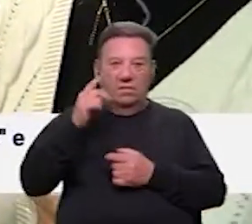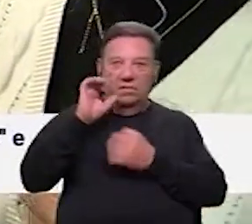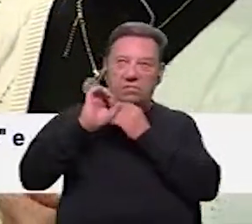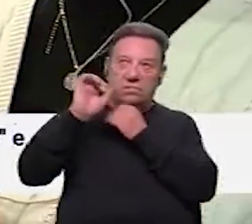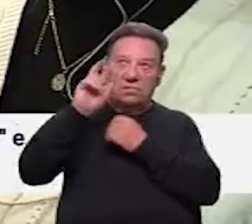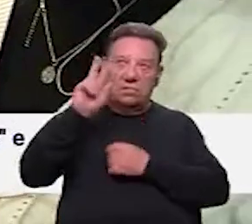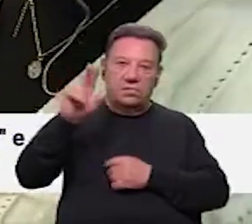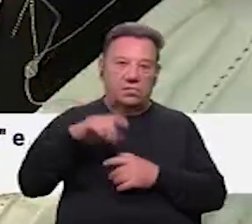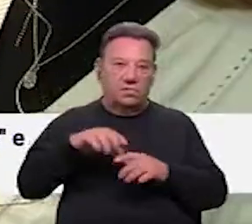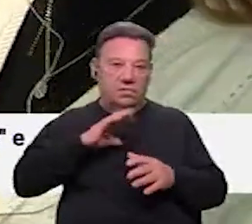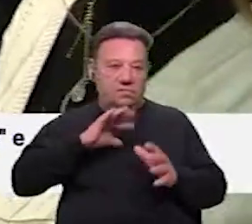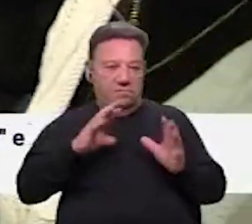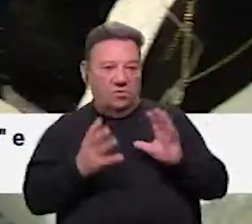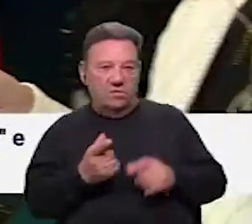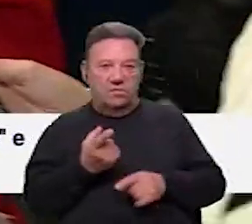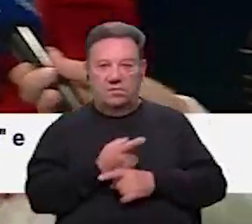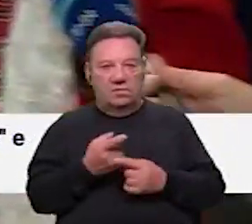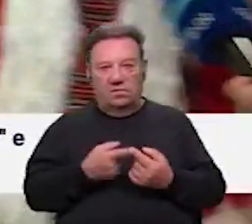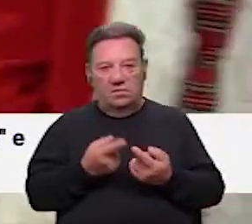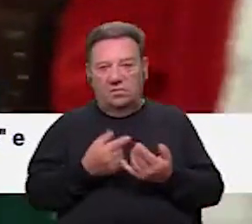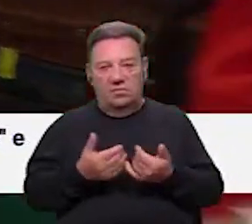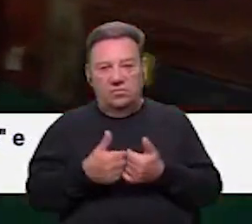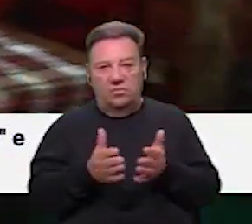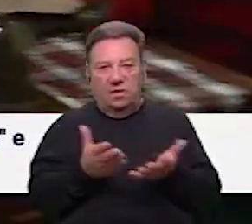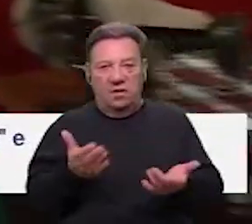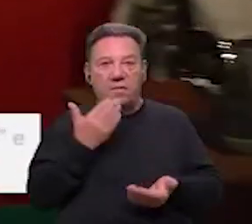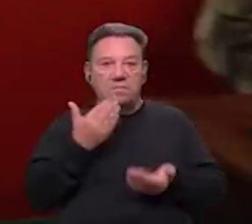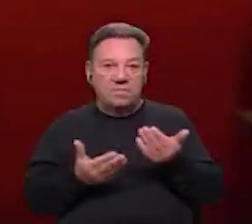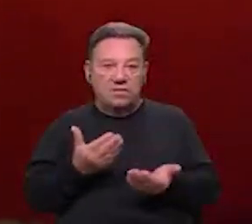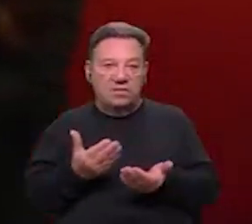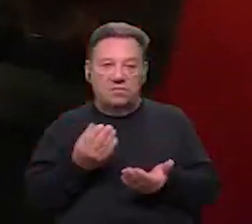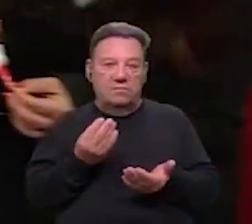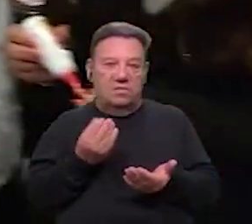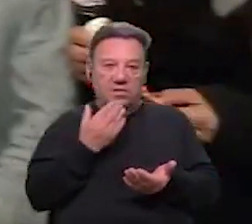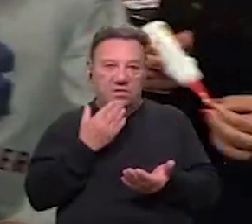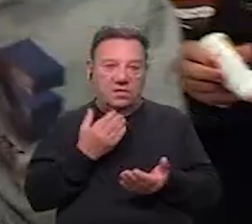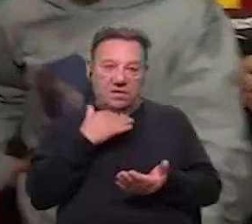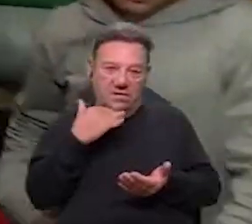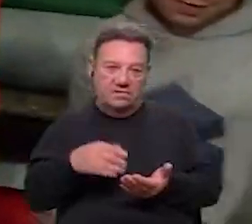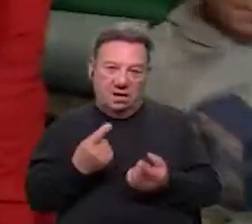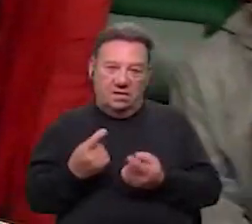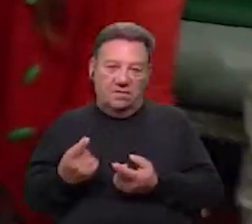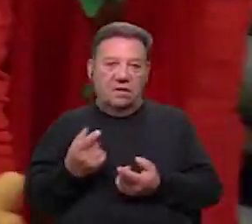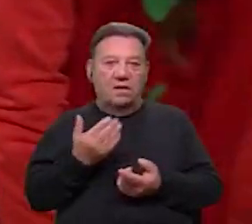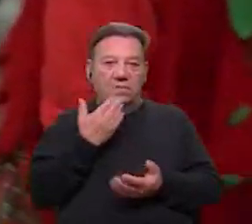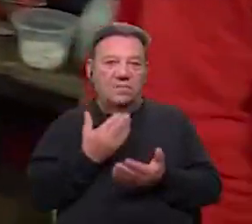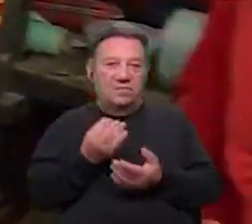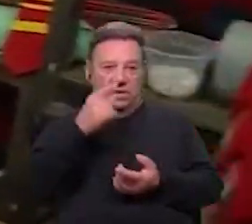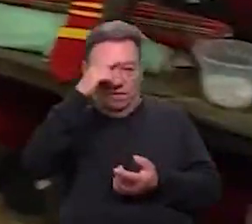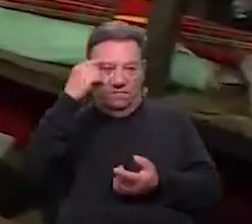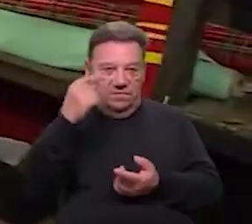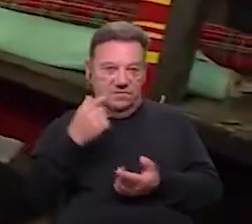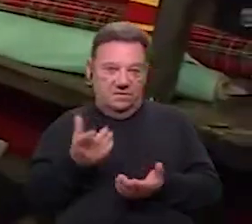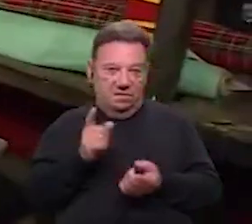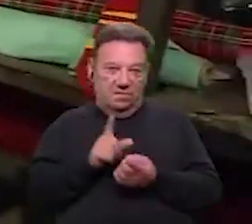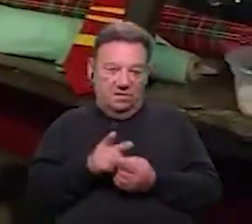globos, enfim, há de tudo, há pedidos... muito engraçados, há pedidos muito difíceis de